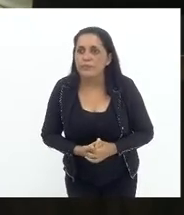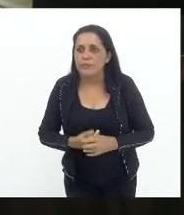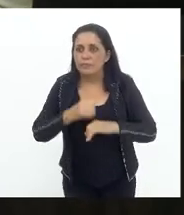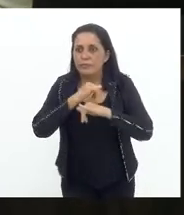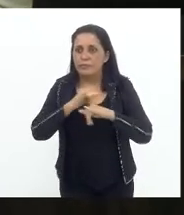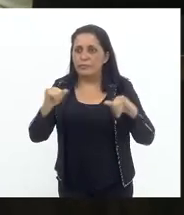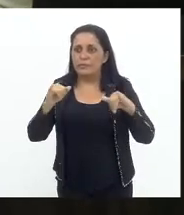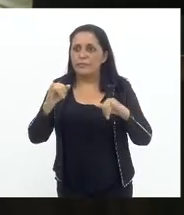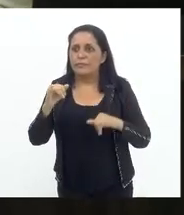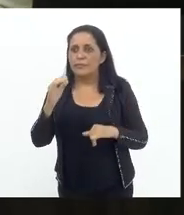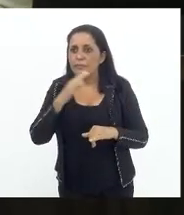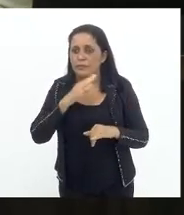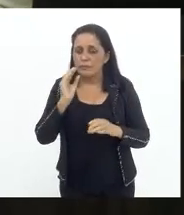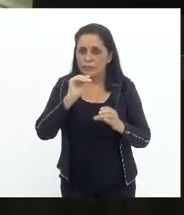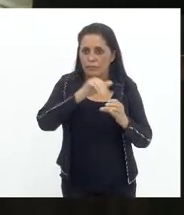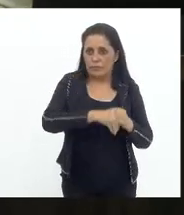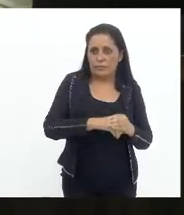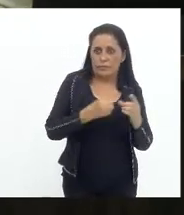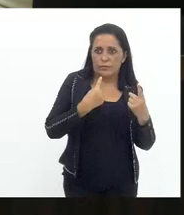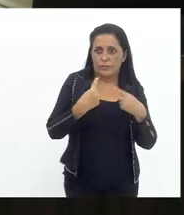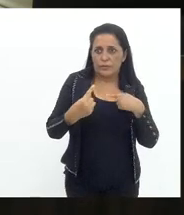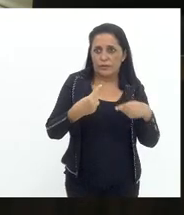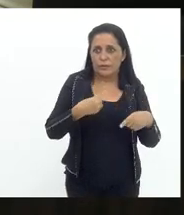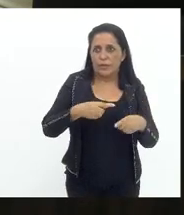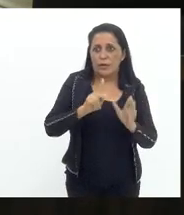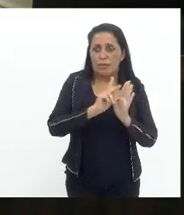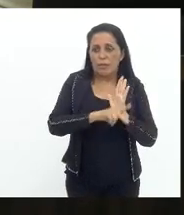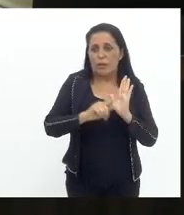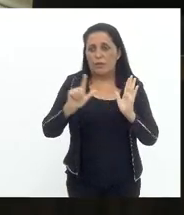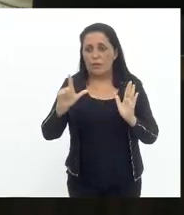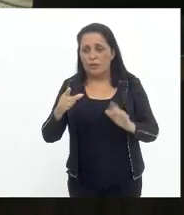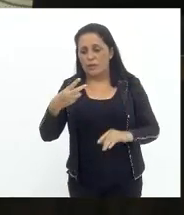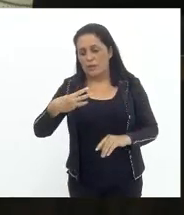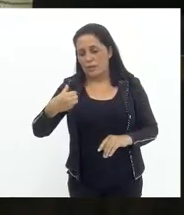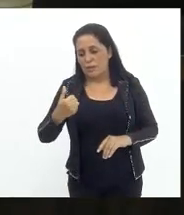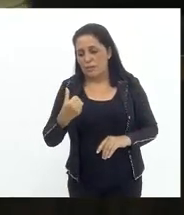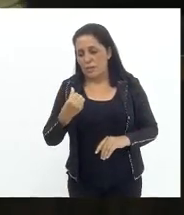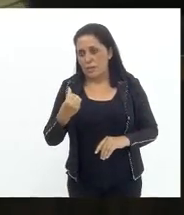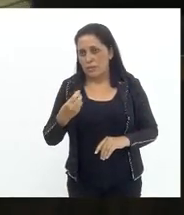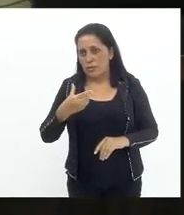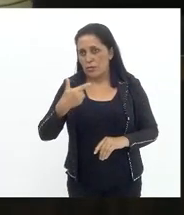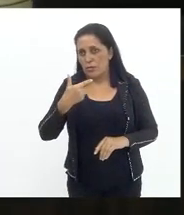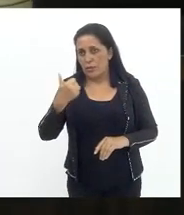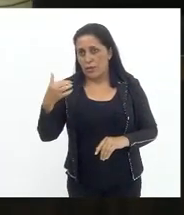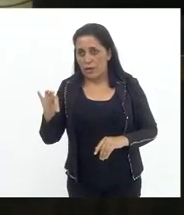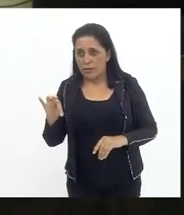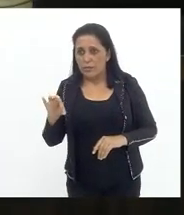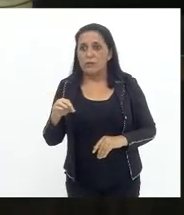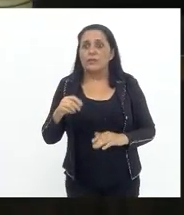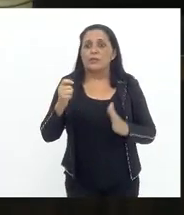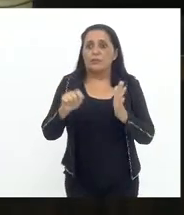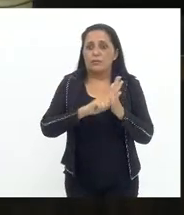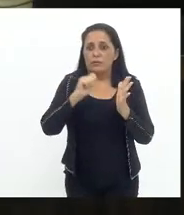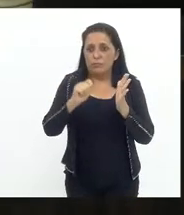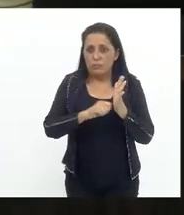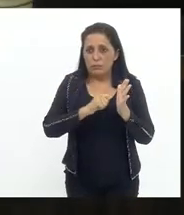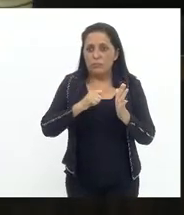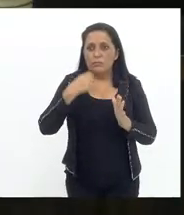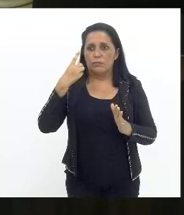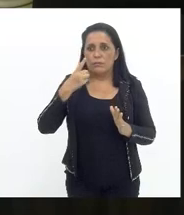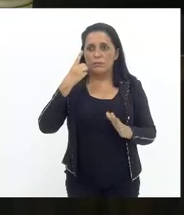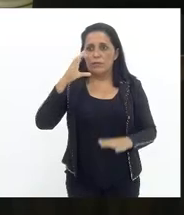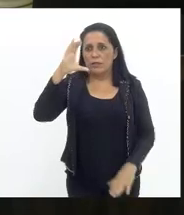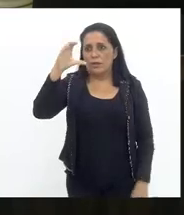anuncio em regime de urgência, em votação, em discussão única, projeto de lei 3367 de 2010, de autoria dos deputados Carlos Minkins e Gilberto